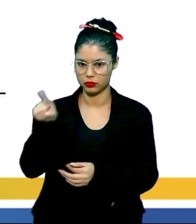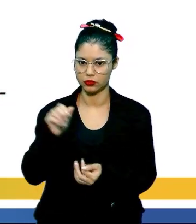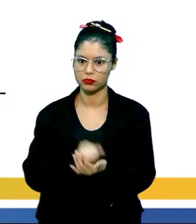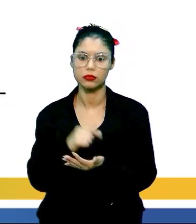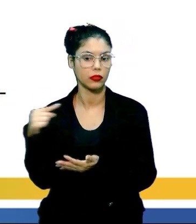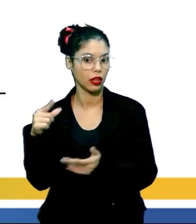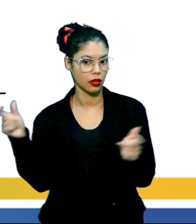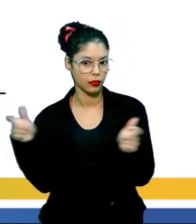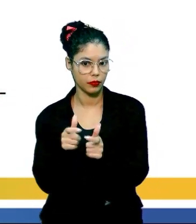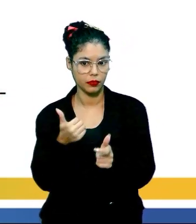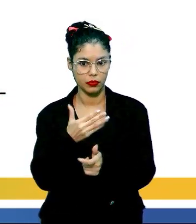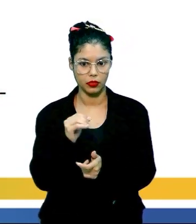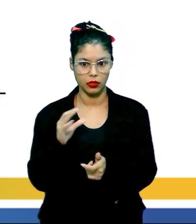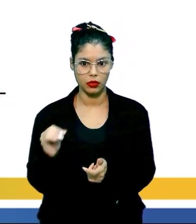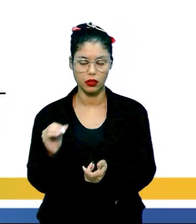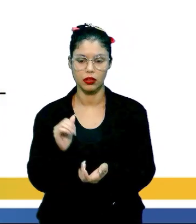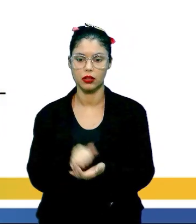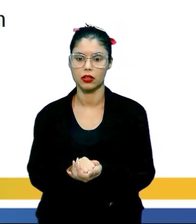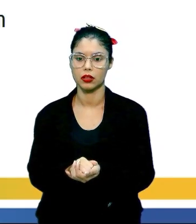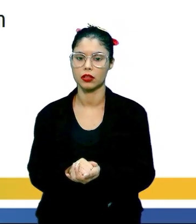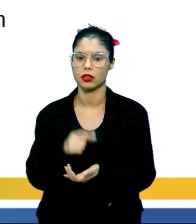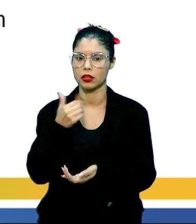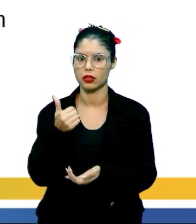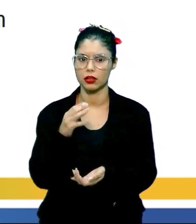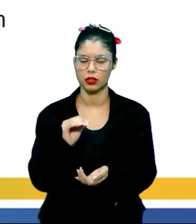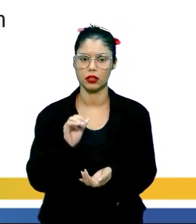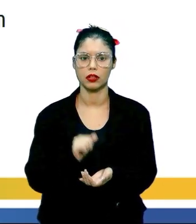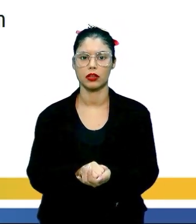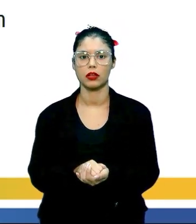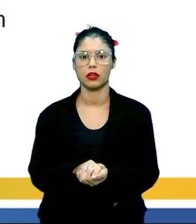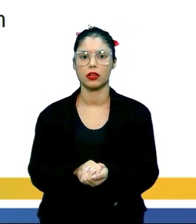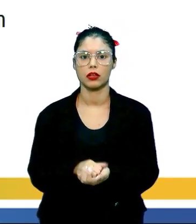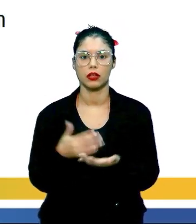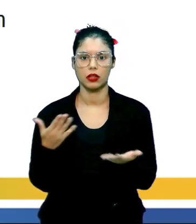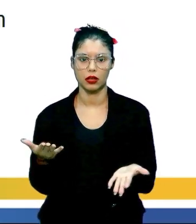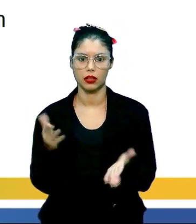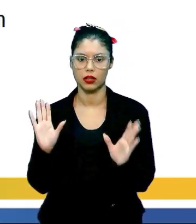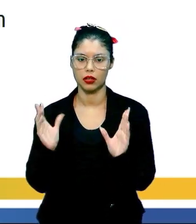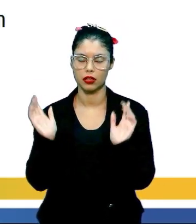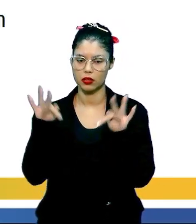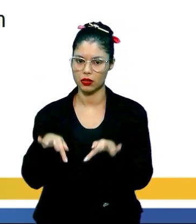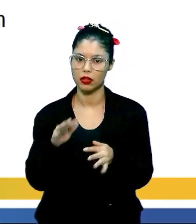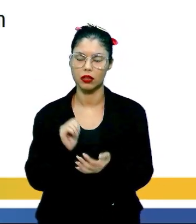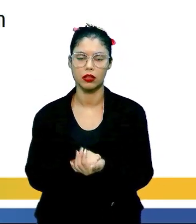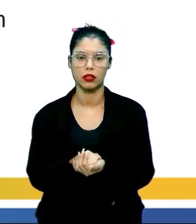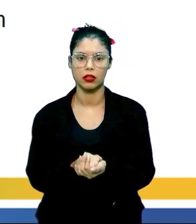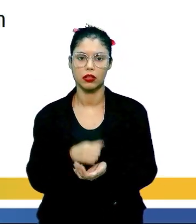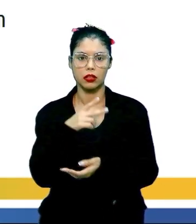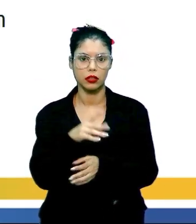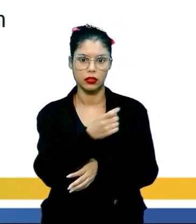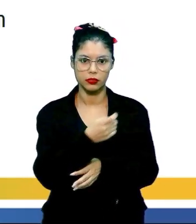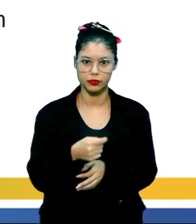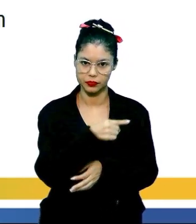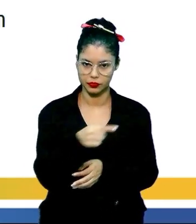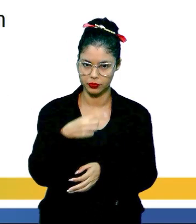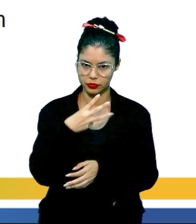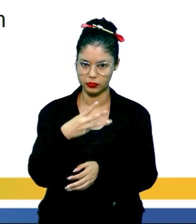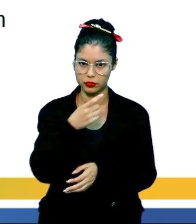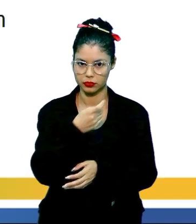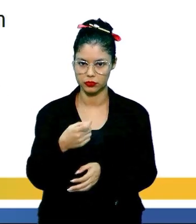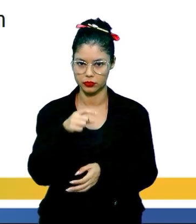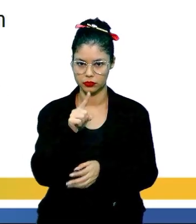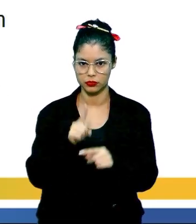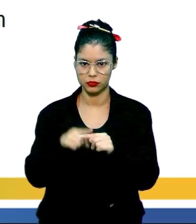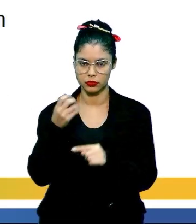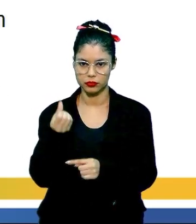disso é menor do que 100, é menor do que 10.000 litros. Tá ok? Vamos fechar aqui. Sendo x menos 3,